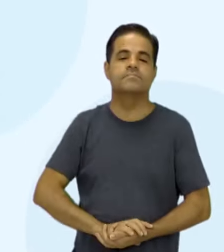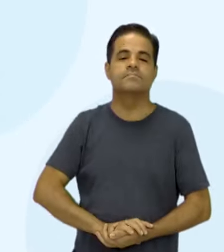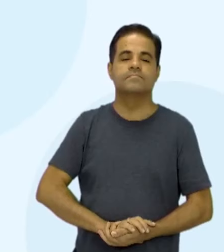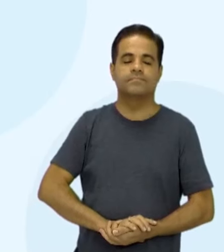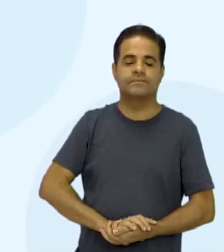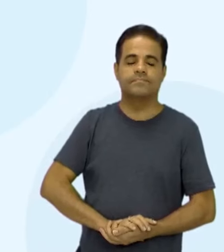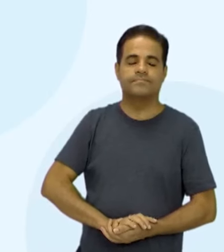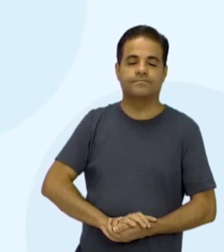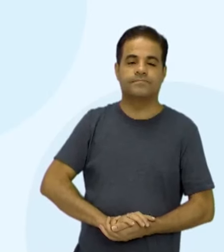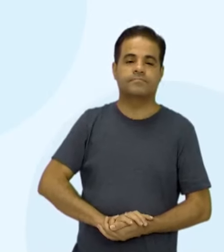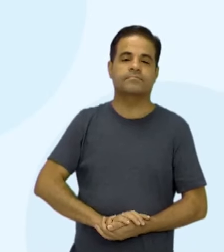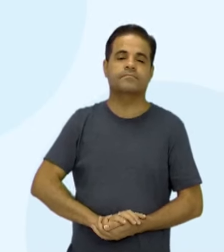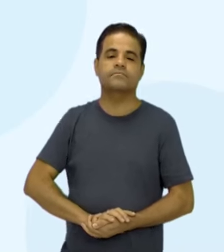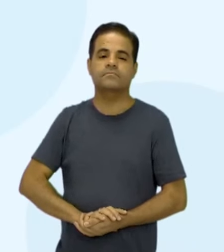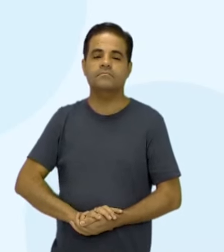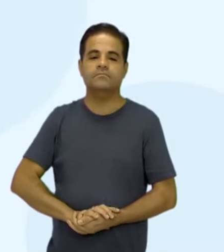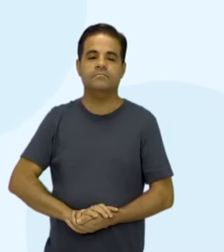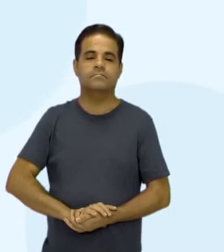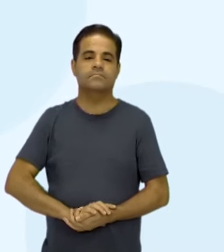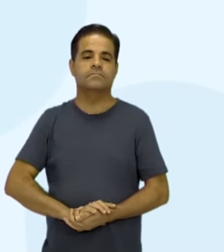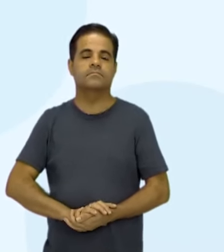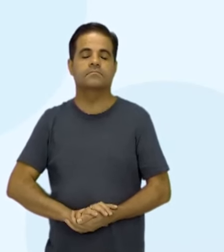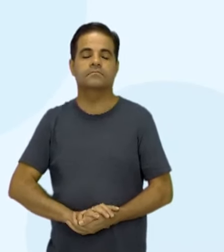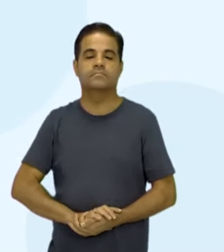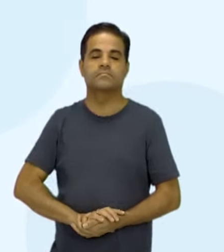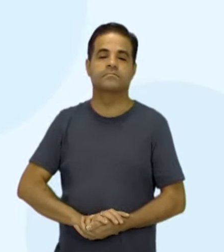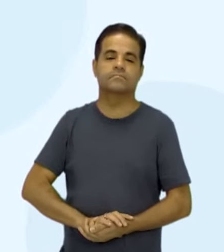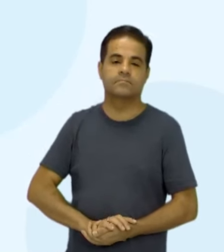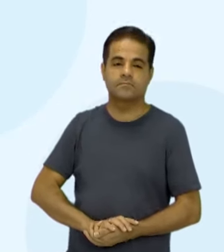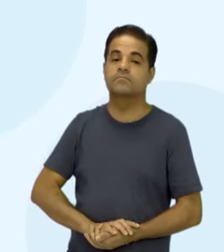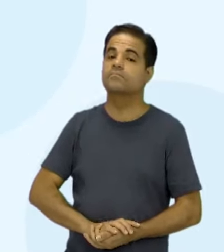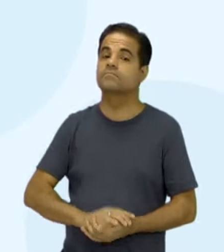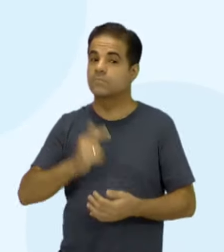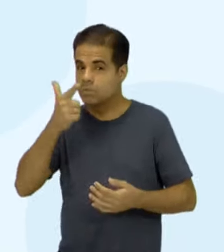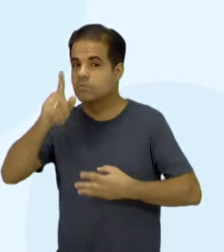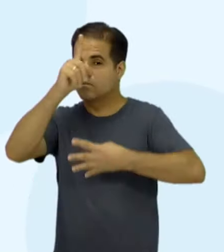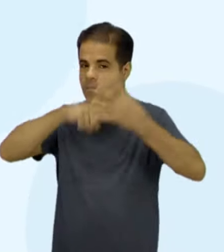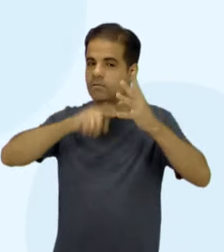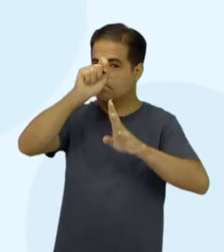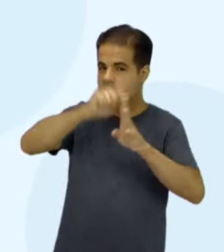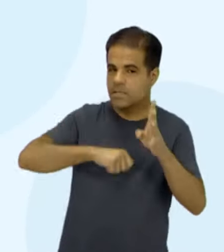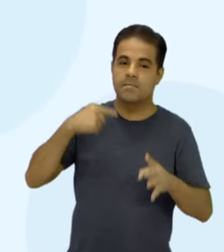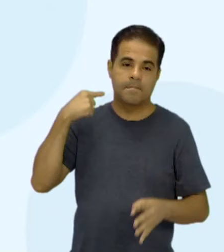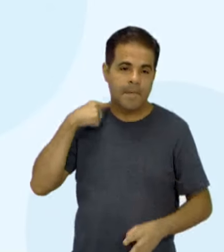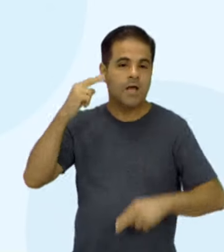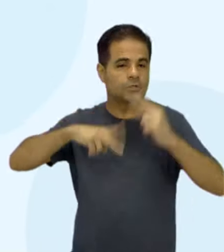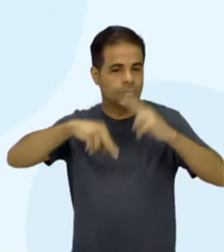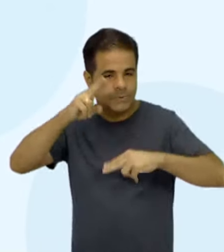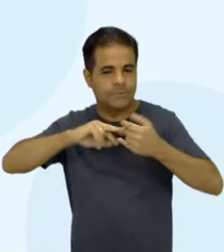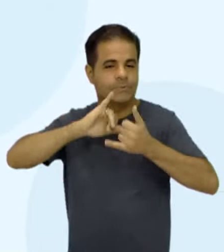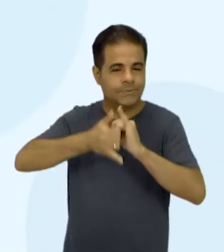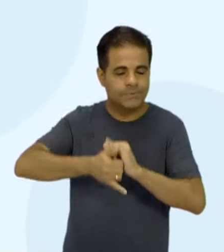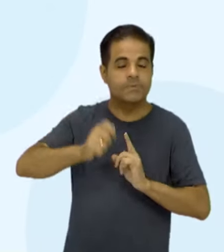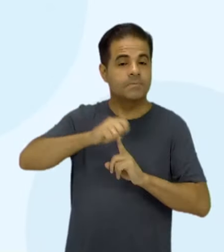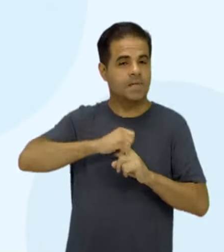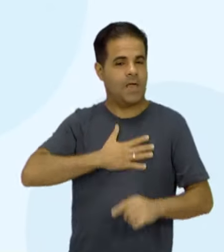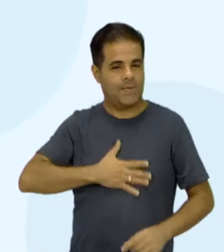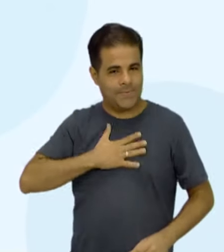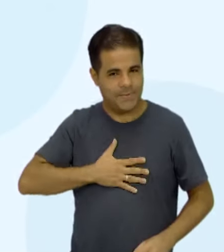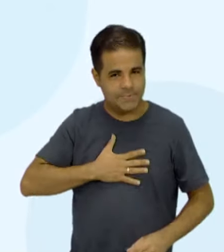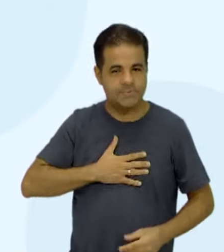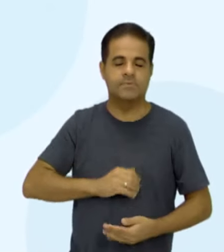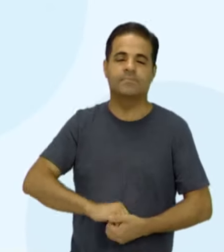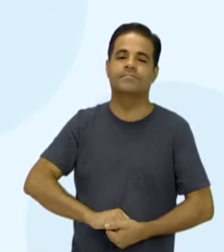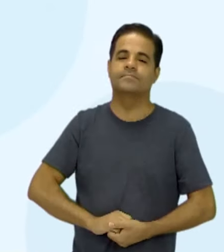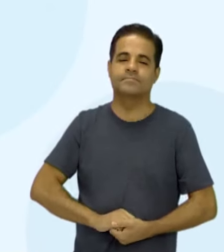June July August os outros quatro maio junho e julho e agosto